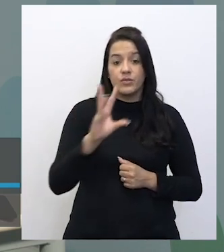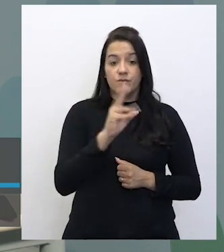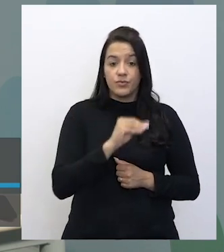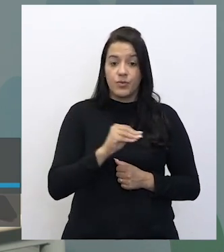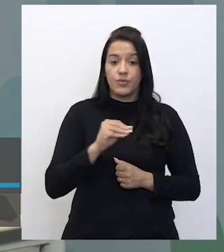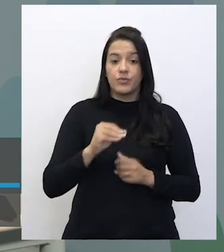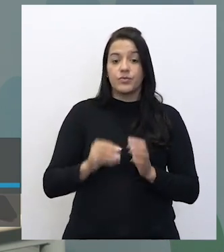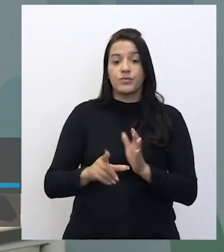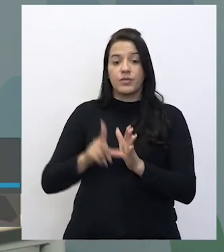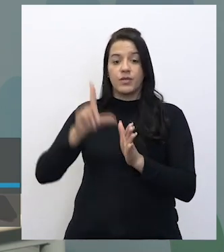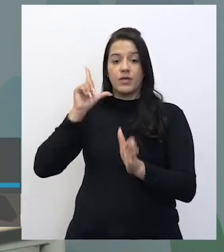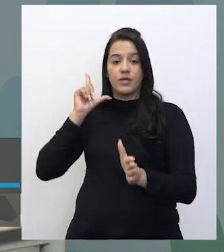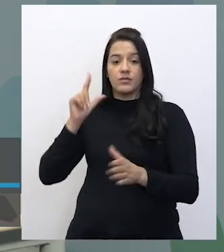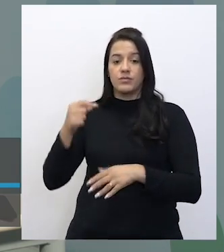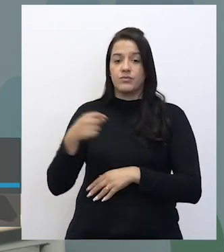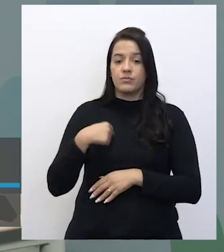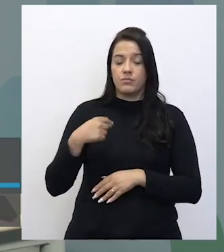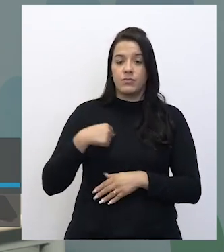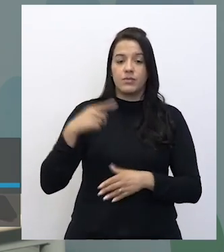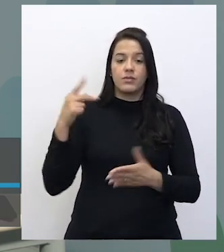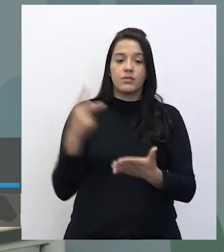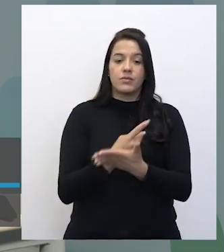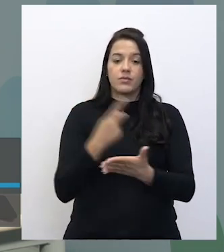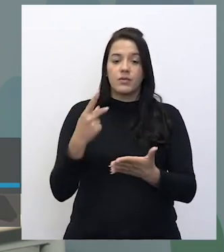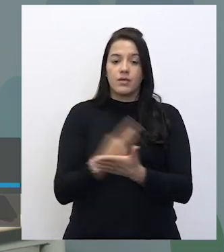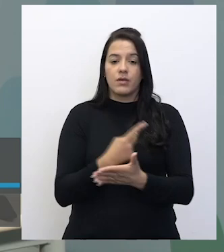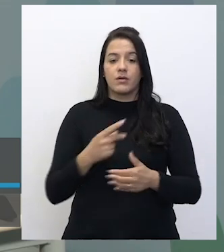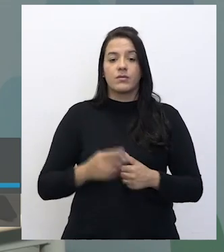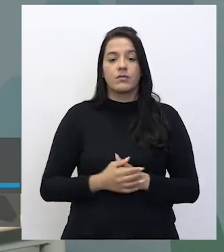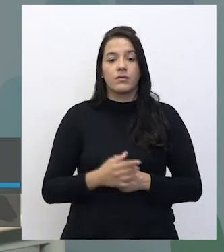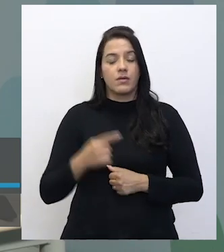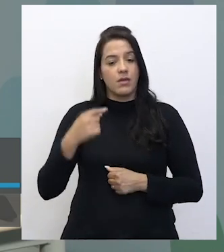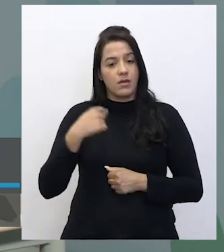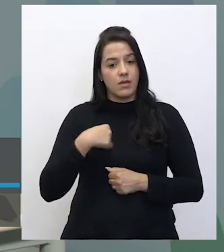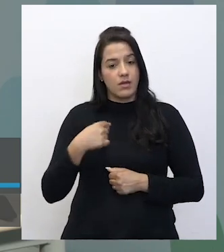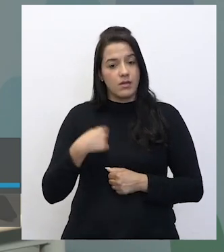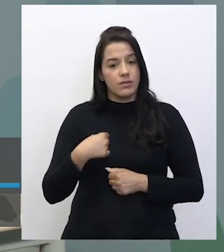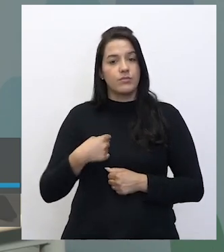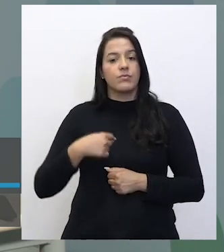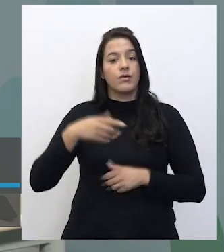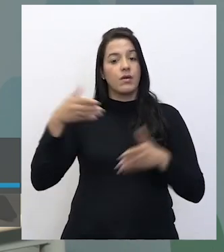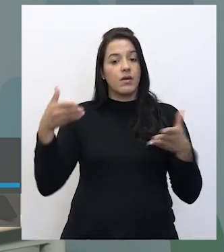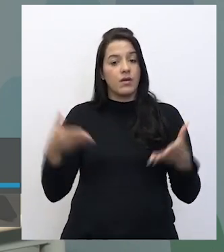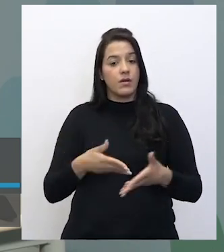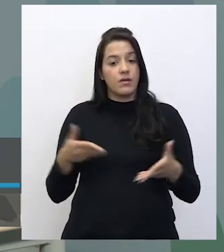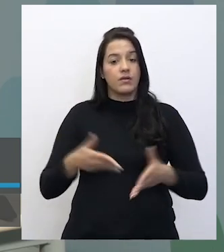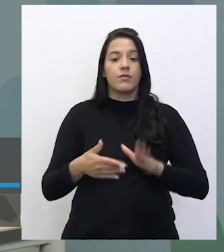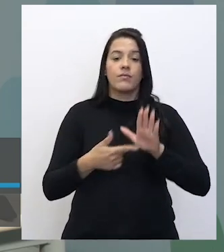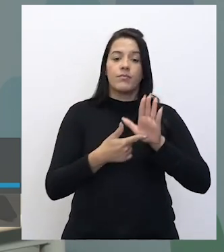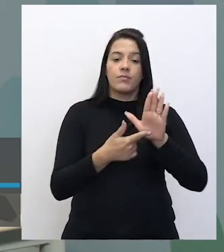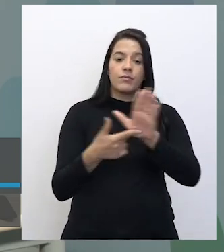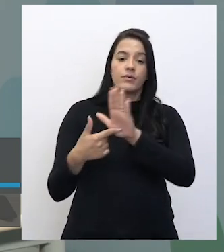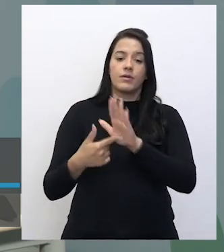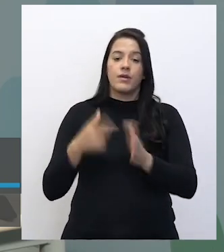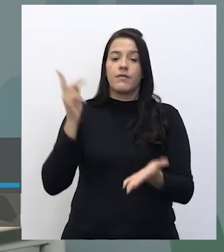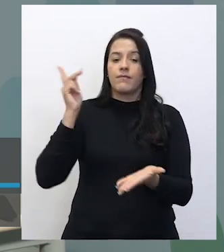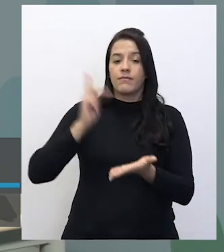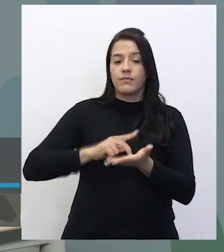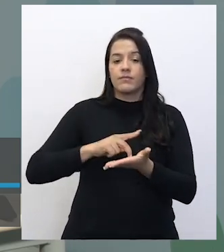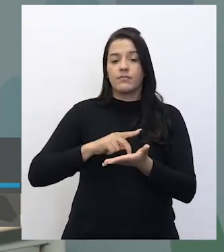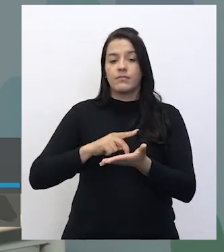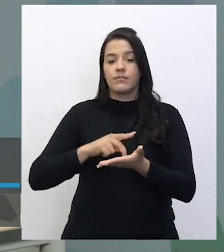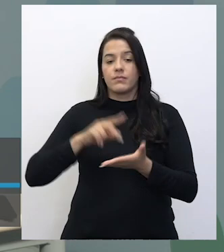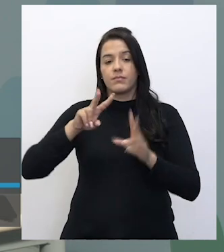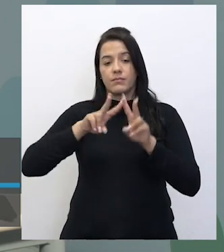de mim estiveram errados. Eu agora lhes apresentarei a verdade sobre esse